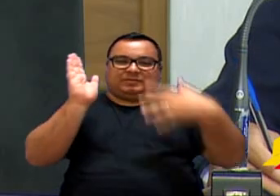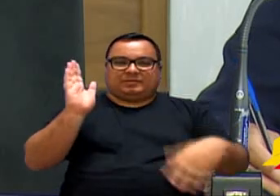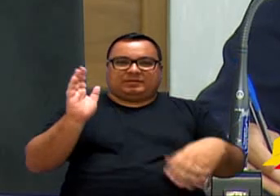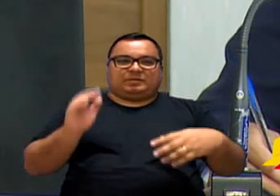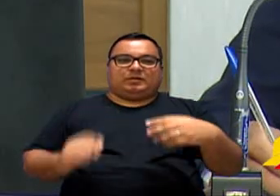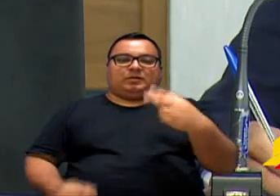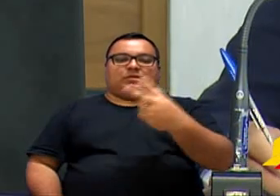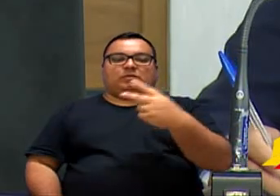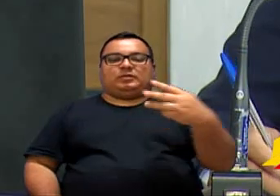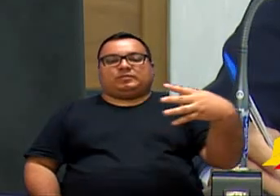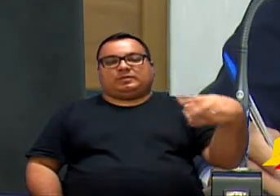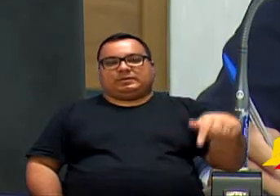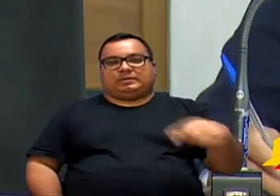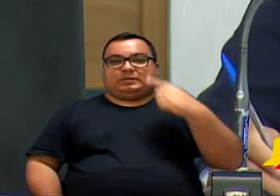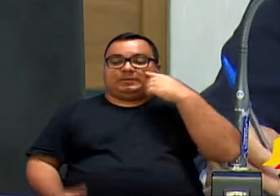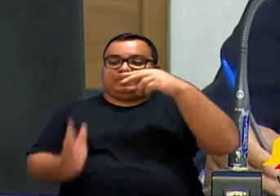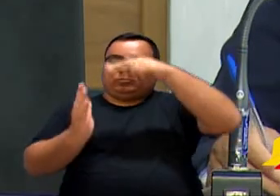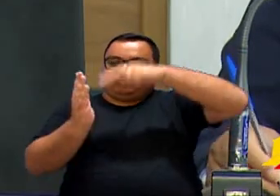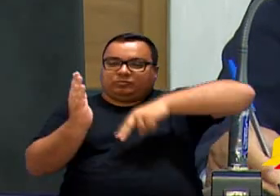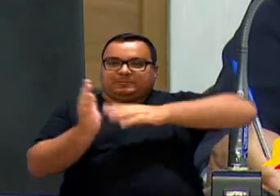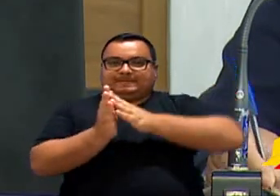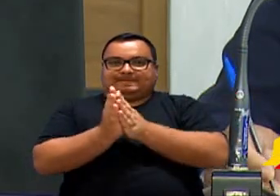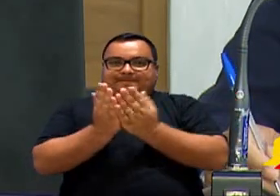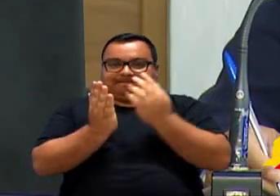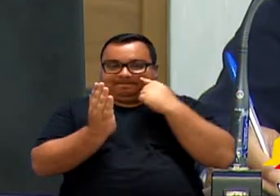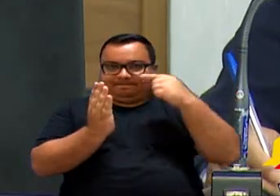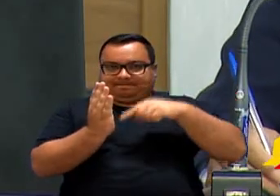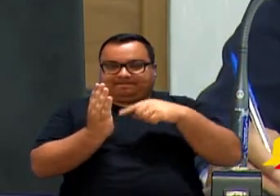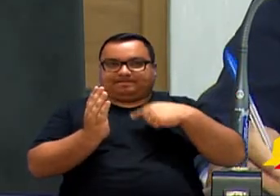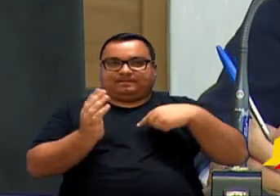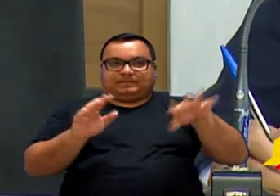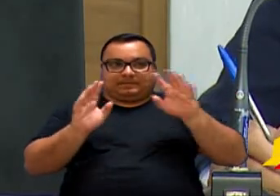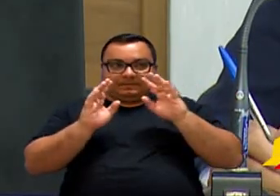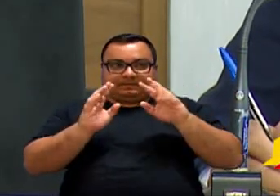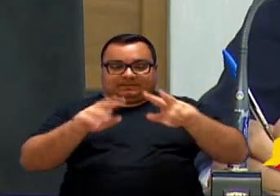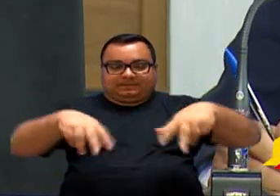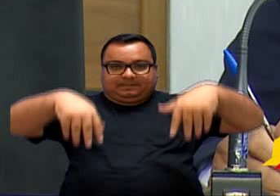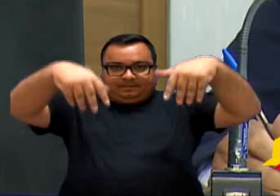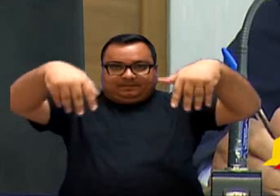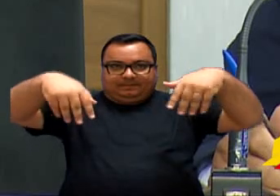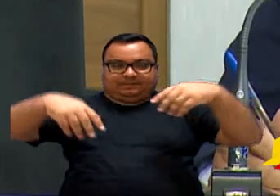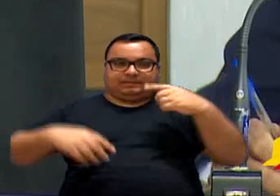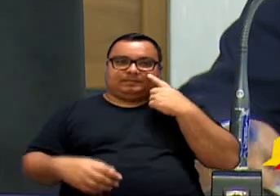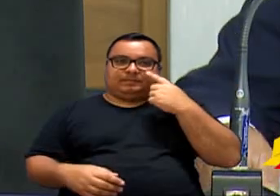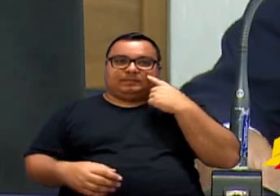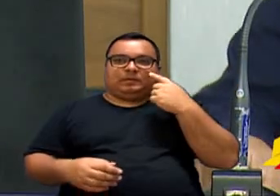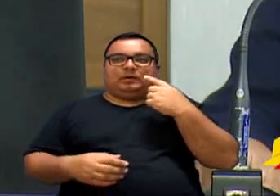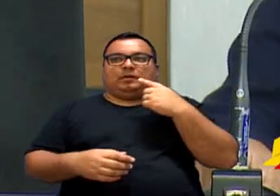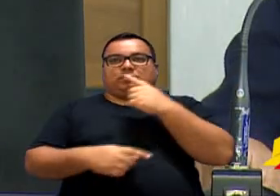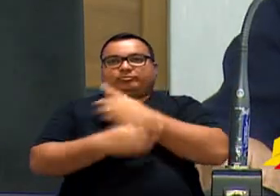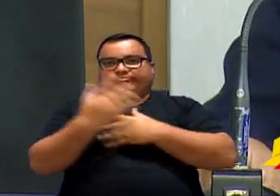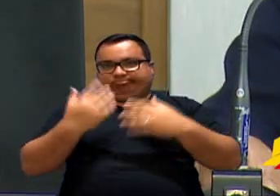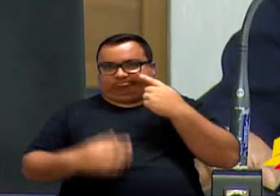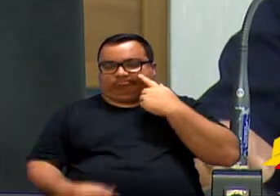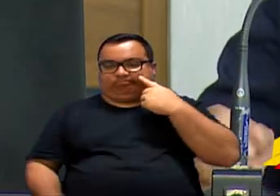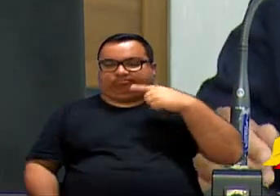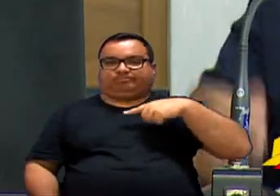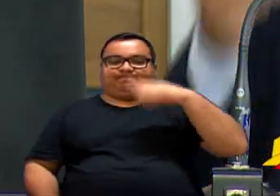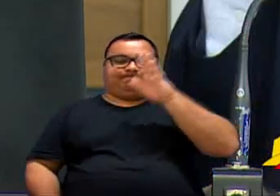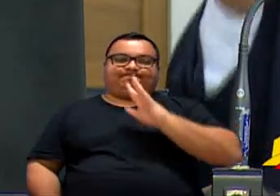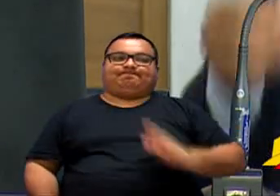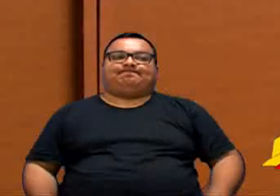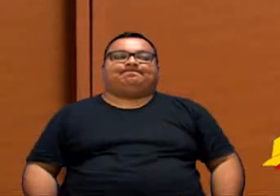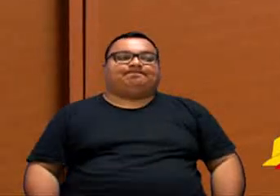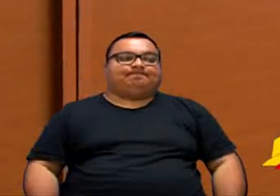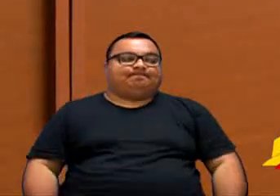247/3/98, fazer a leitura no texto da Bíblia. Eu gostaria que todos pudessem passar em pé, que logo em seguida estaremos ouvindo também o hino nacional.